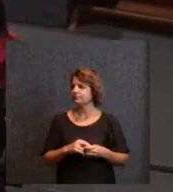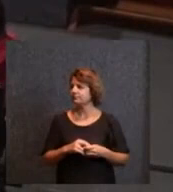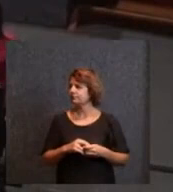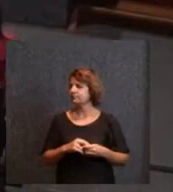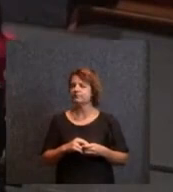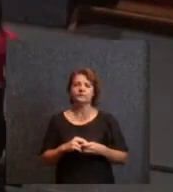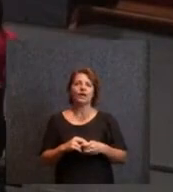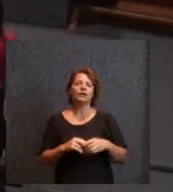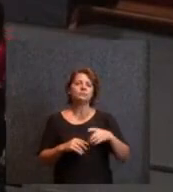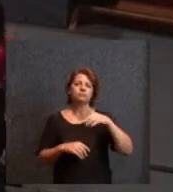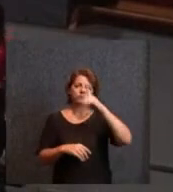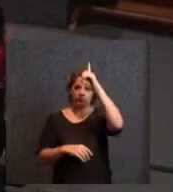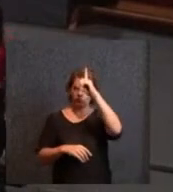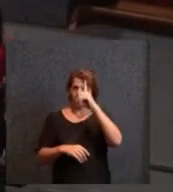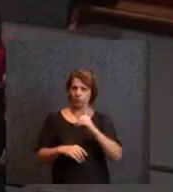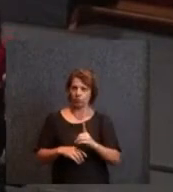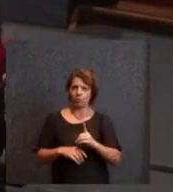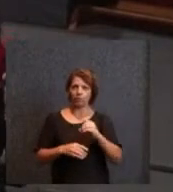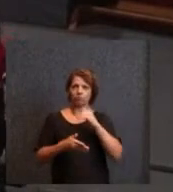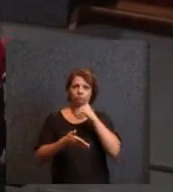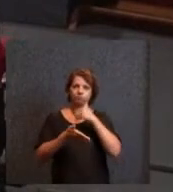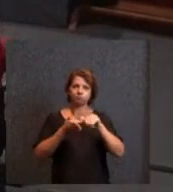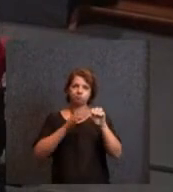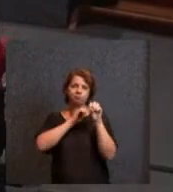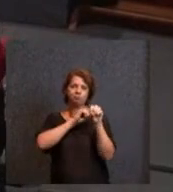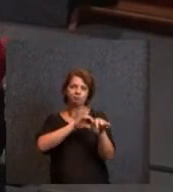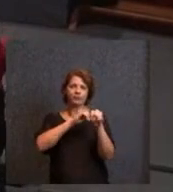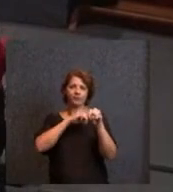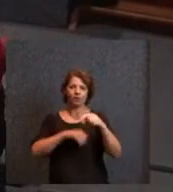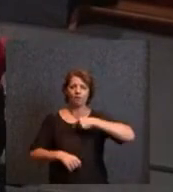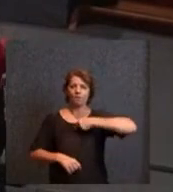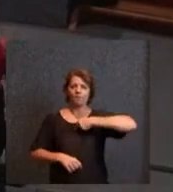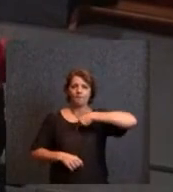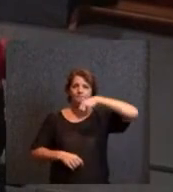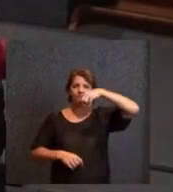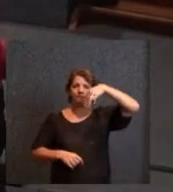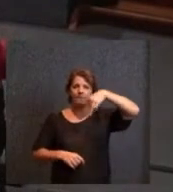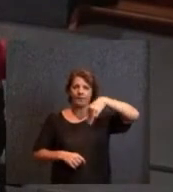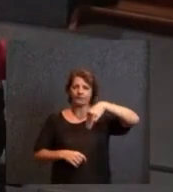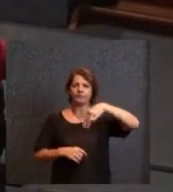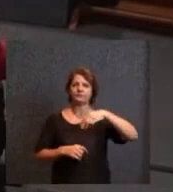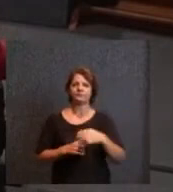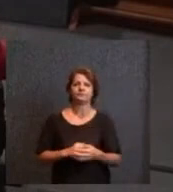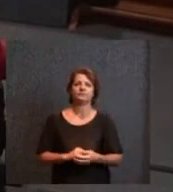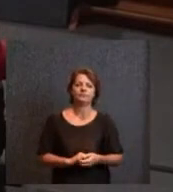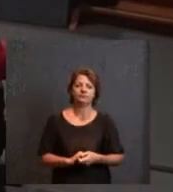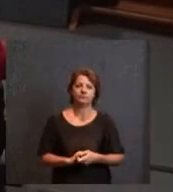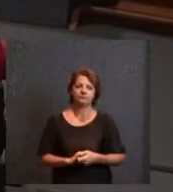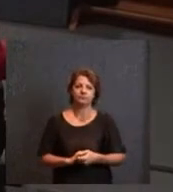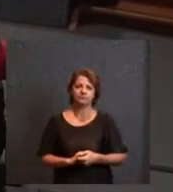A diretora de ensino, professora Marta da Graça Lima.